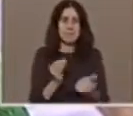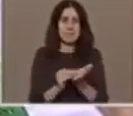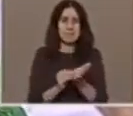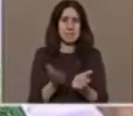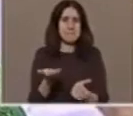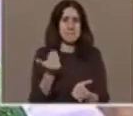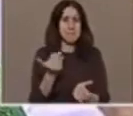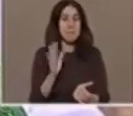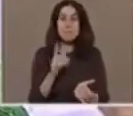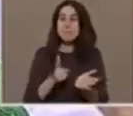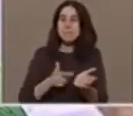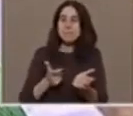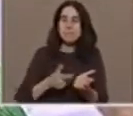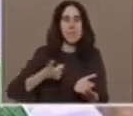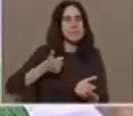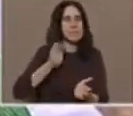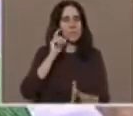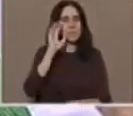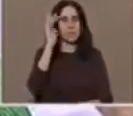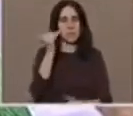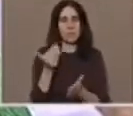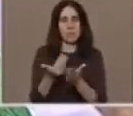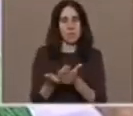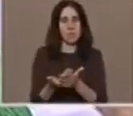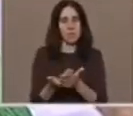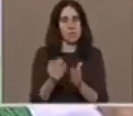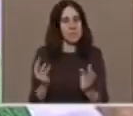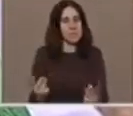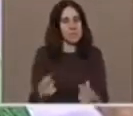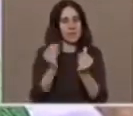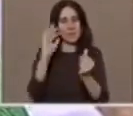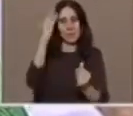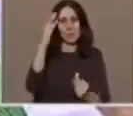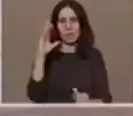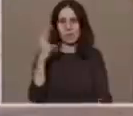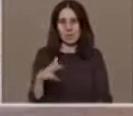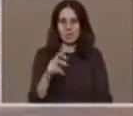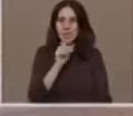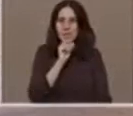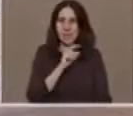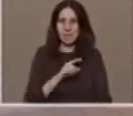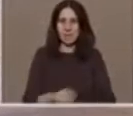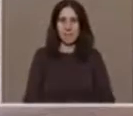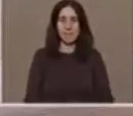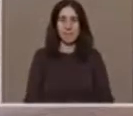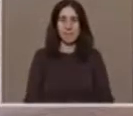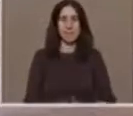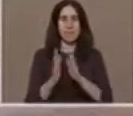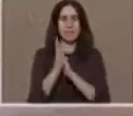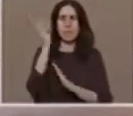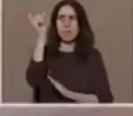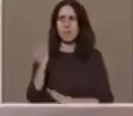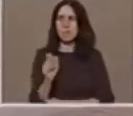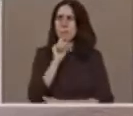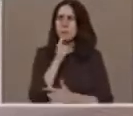mas necessária e indispensável para que o grande milagre aconteça. Deus tudo pode,